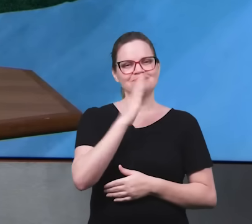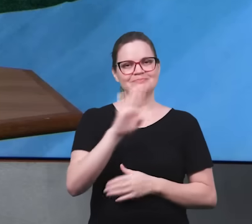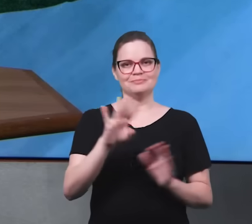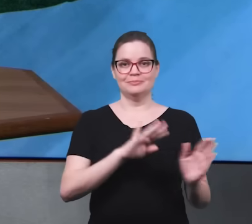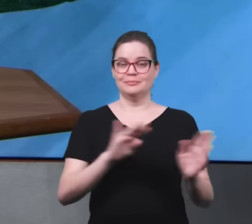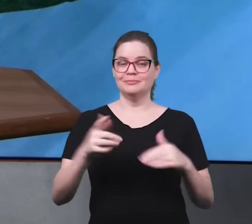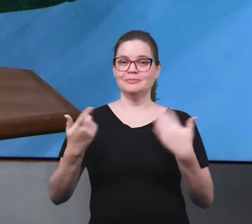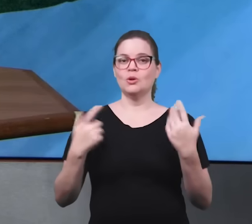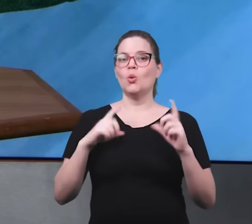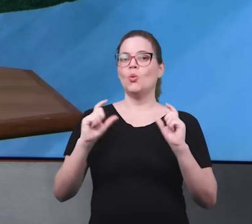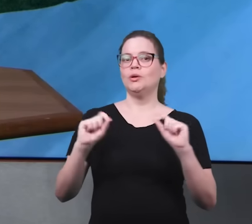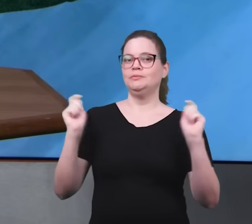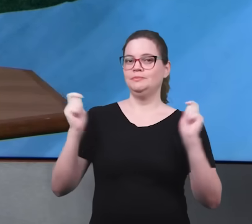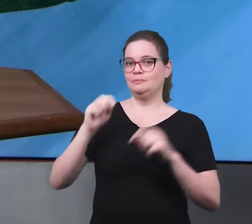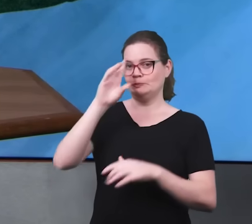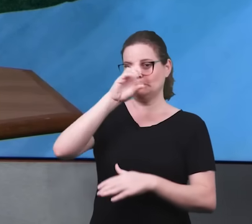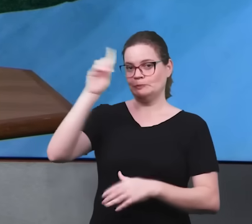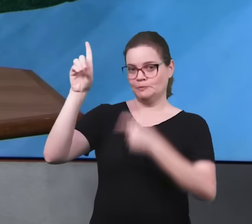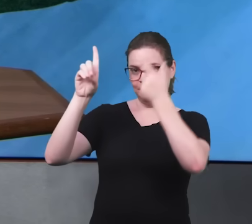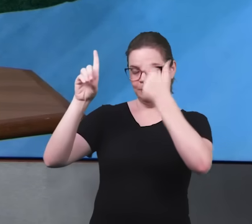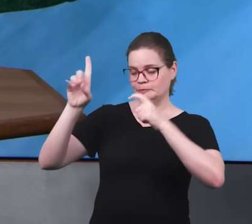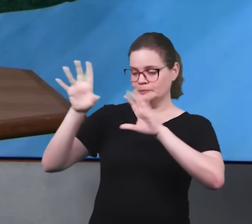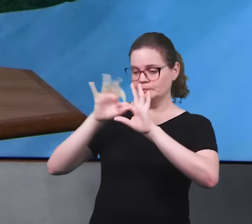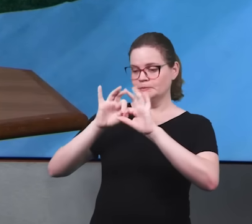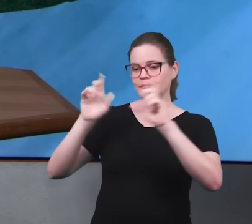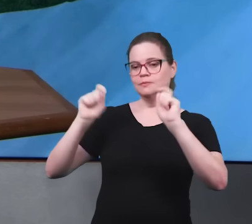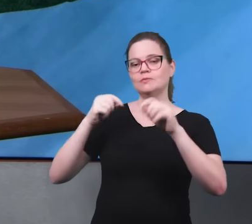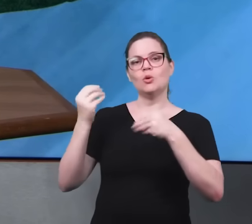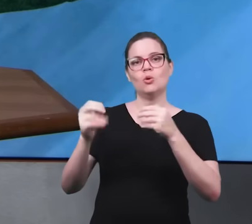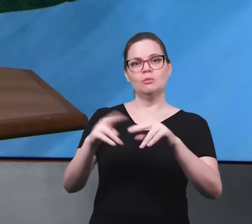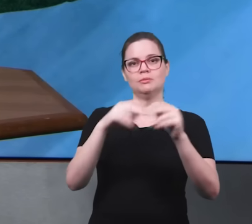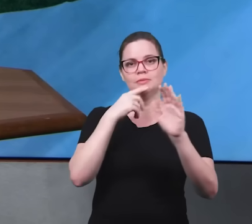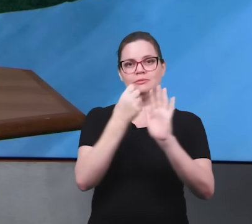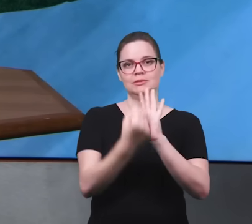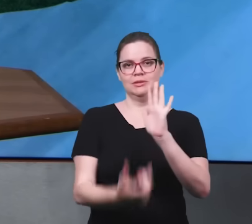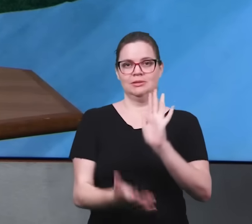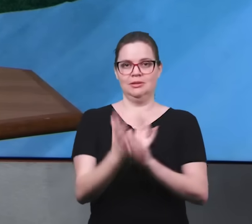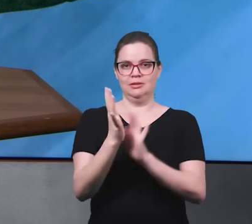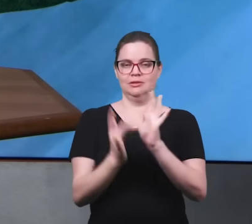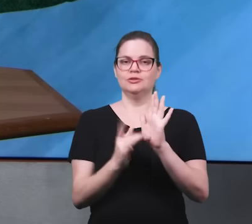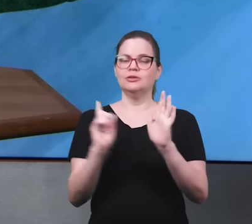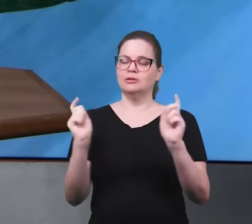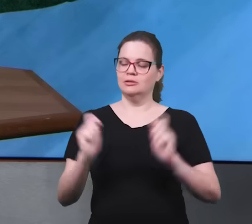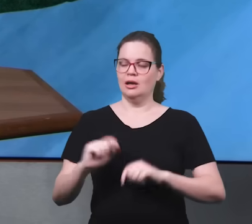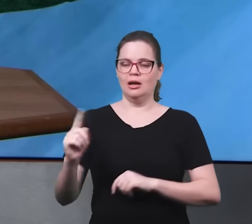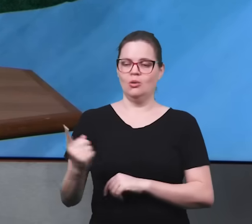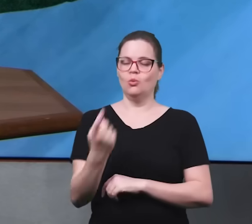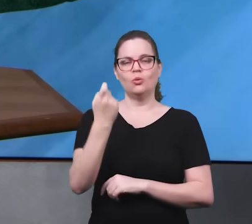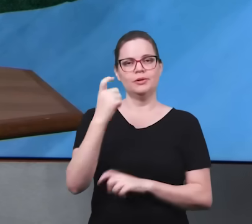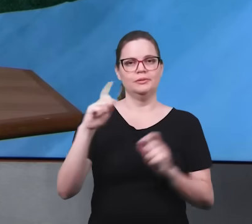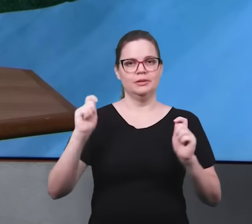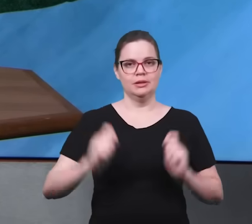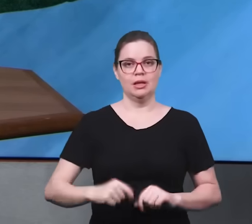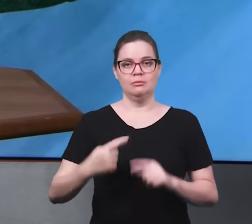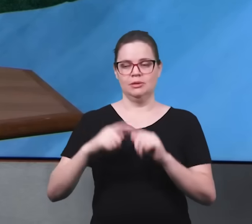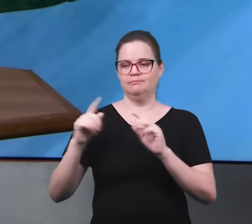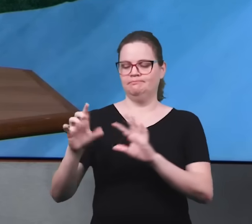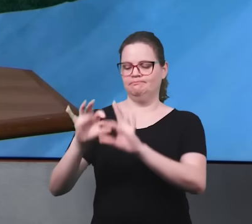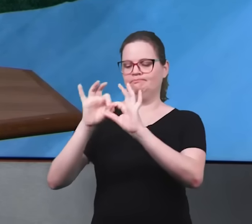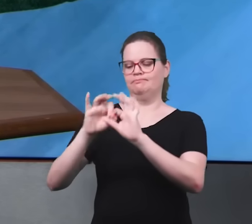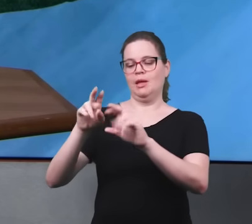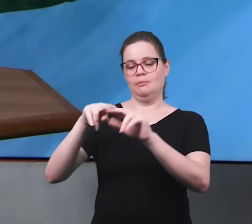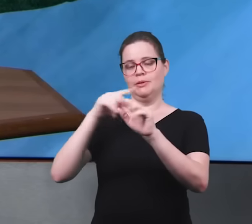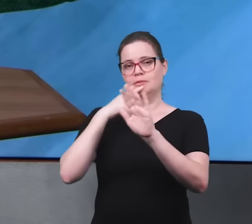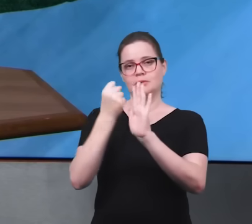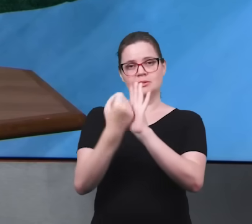é o sacrifício de Jesus, que une novamente o homem com Deus. Essa união ela é